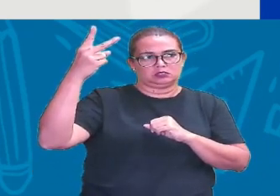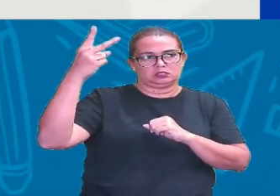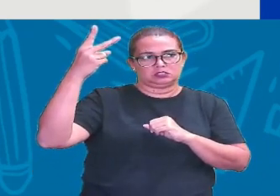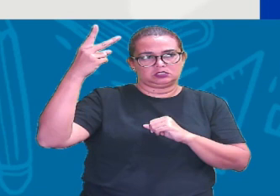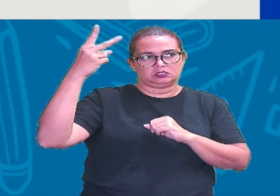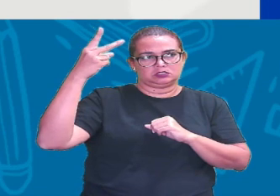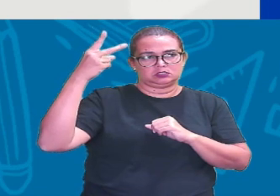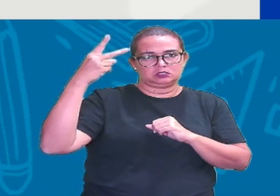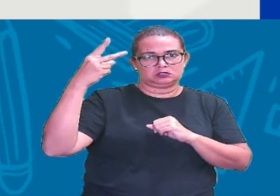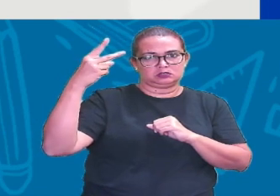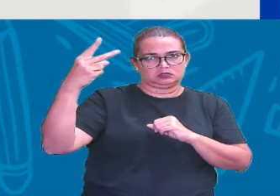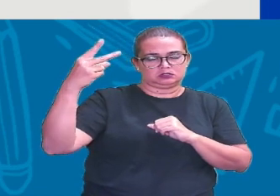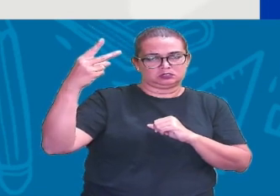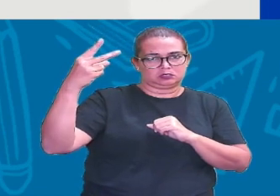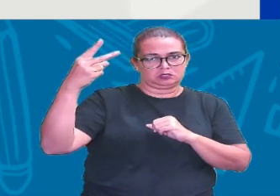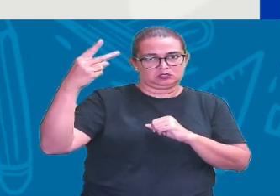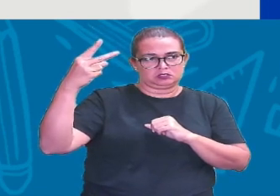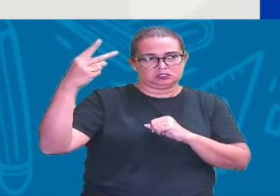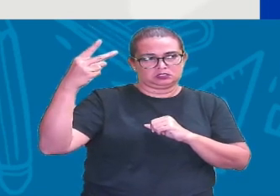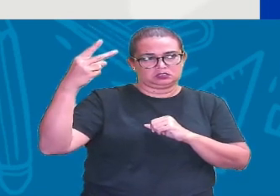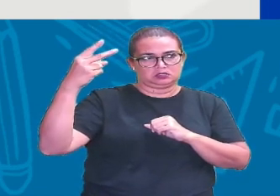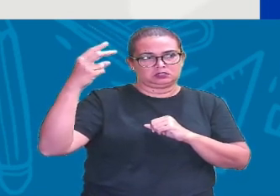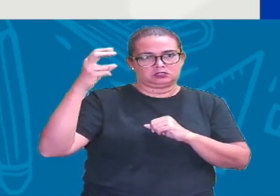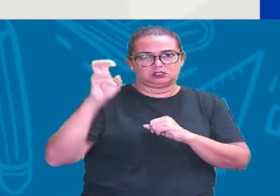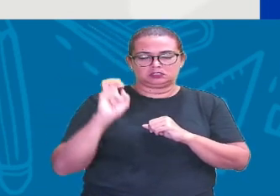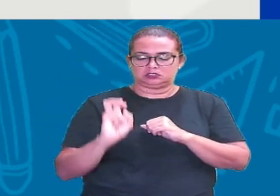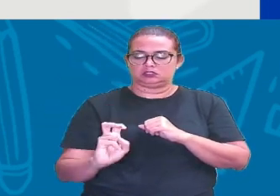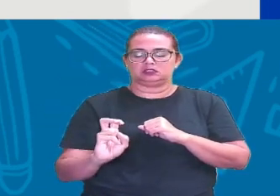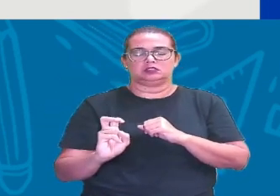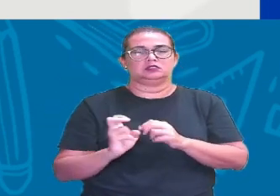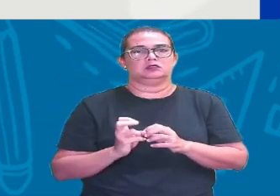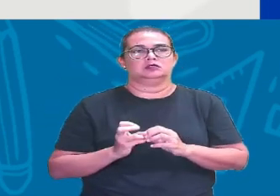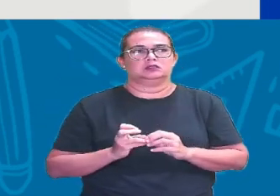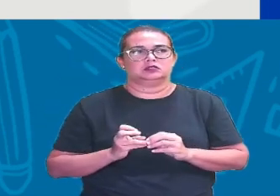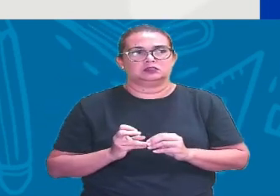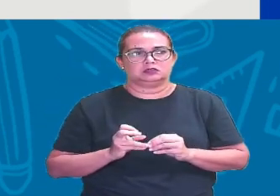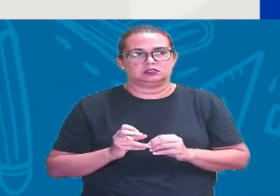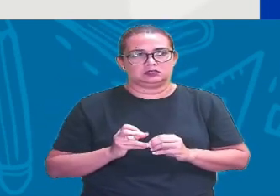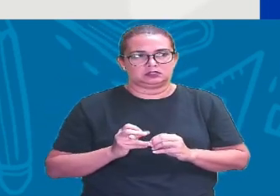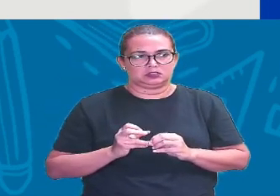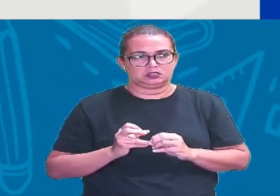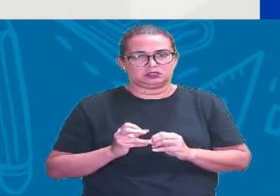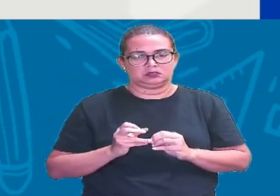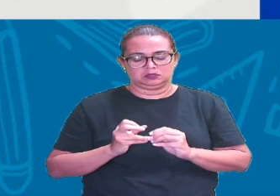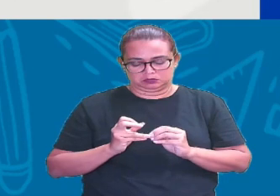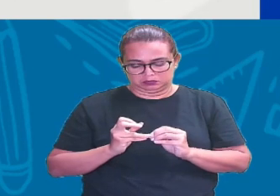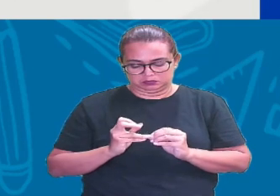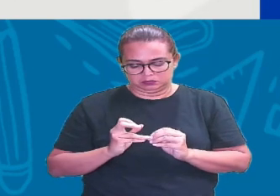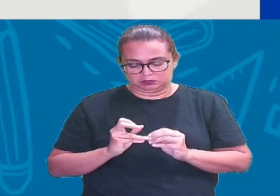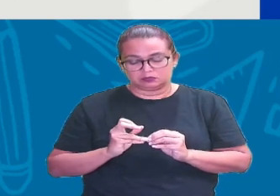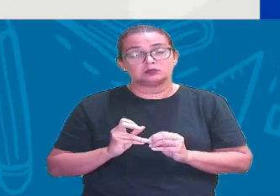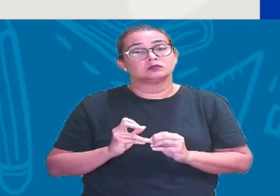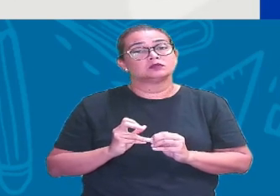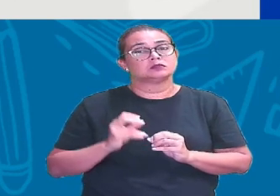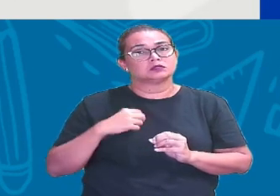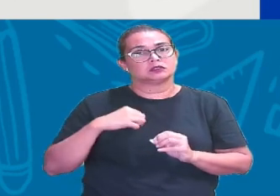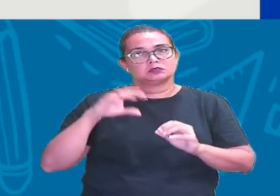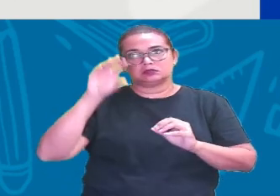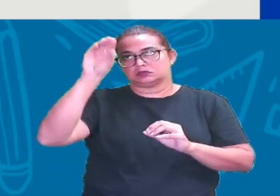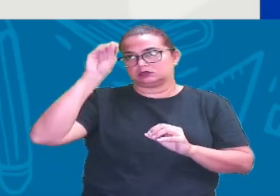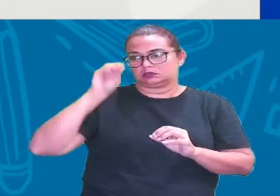número 2, outro número 2 e lá embaixo, o número 5. Então, eu vou